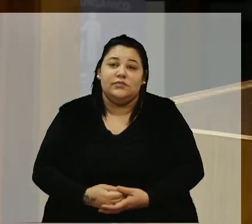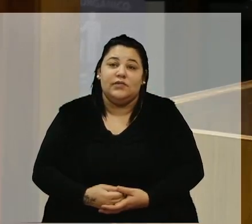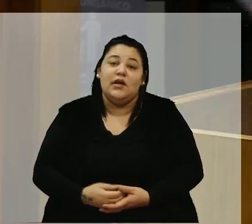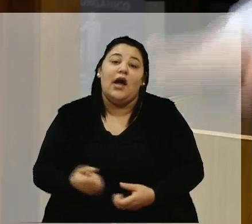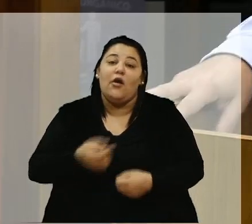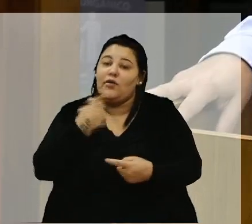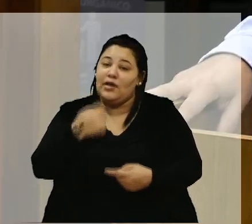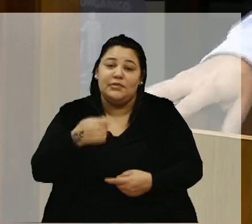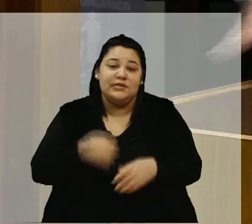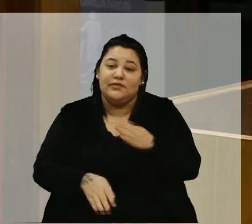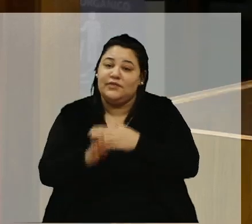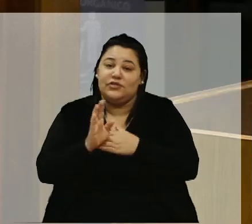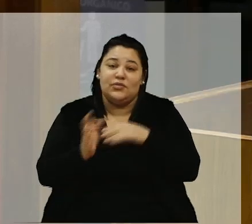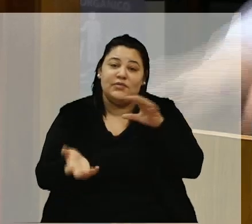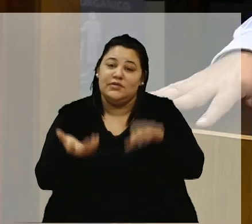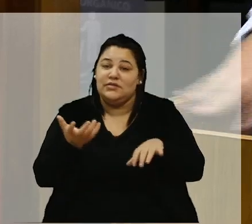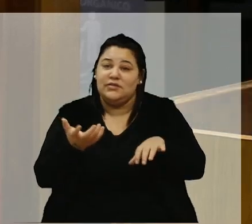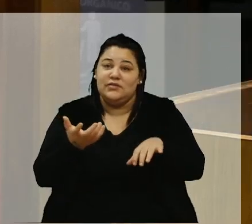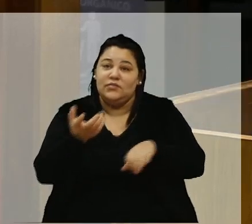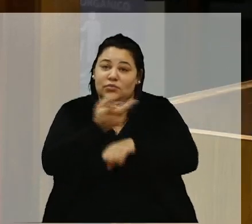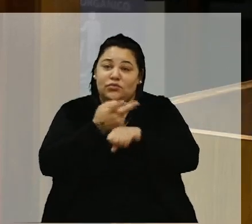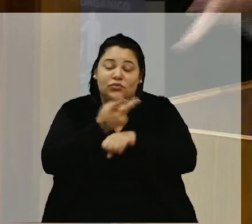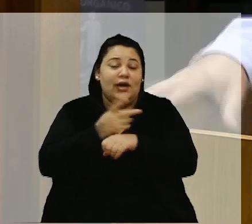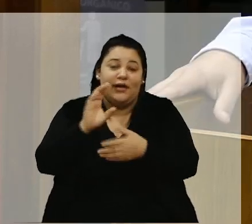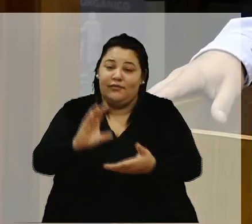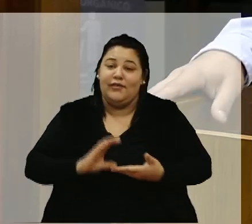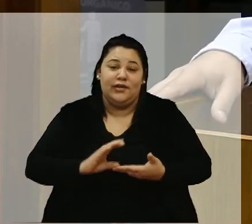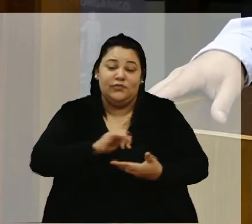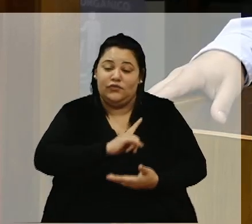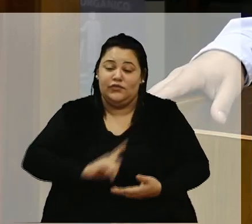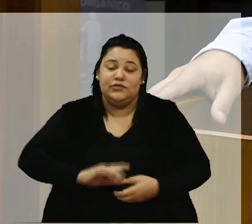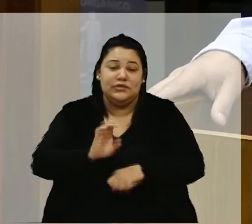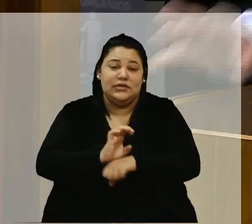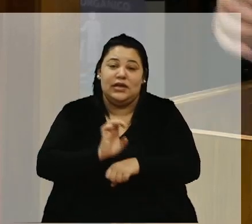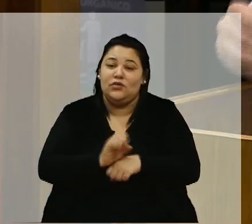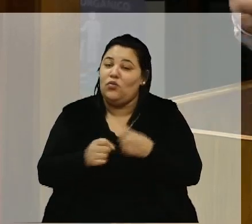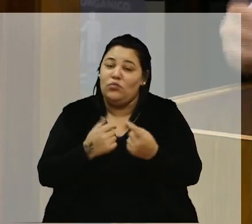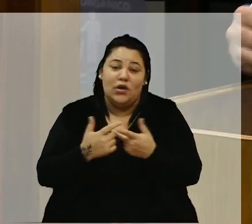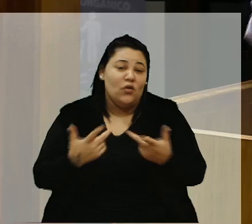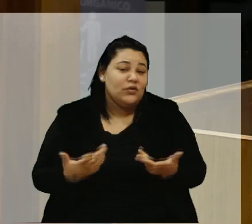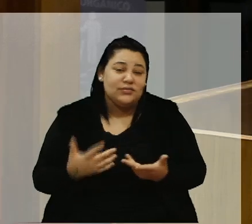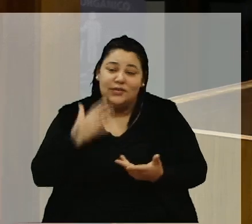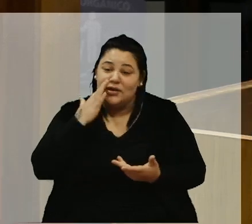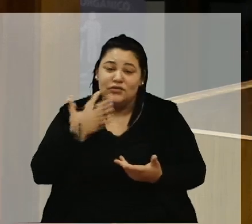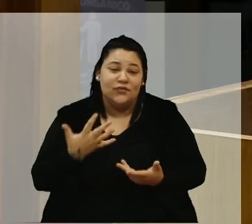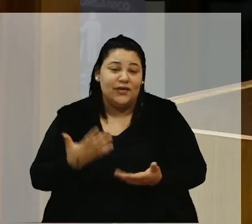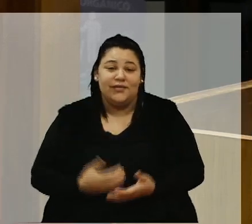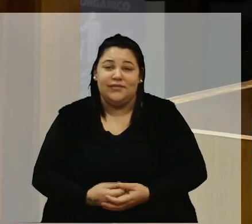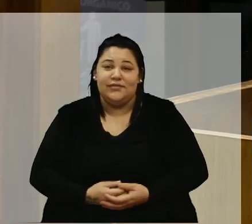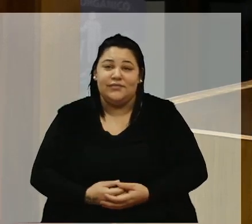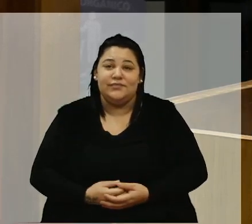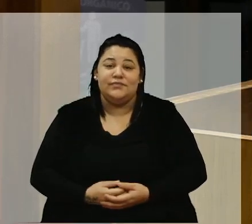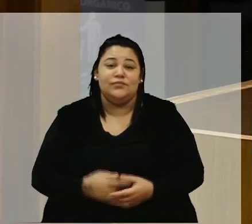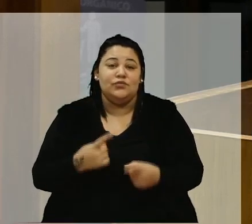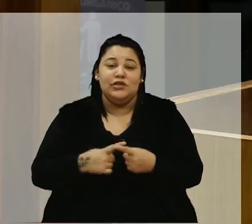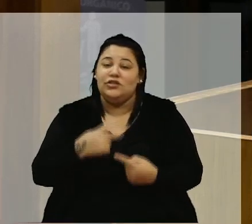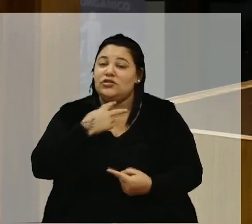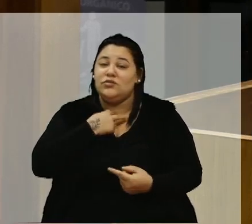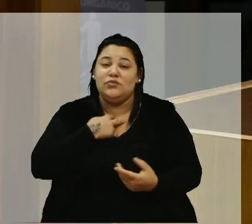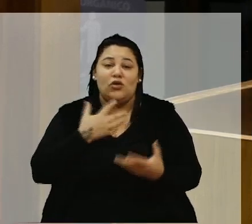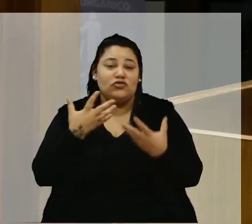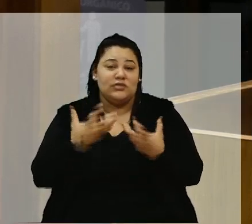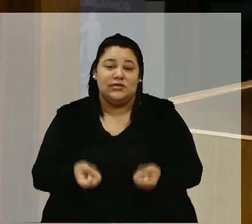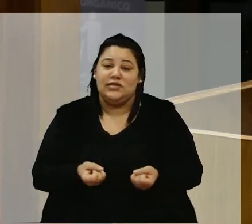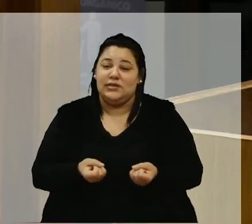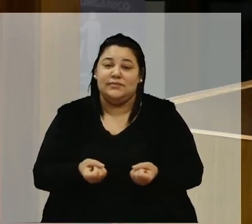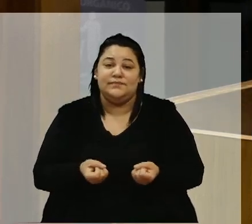Brasília buscar esse recurso no governo do estado, em algum fundo internacional. O que não dá é para se conformar das coisas